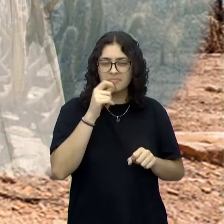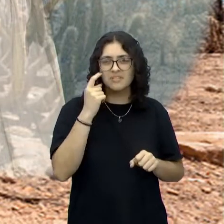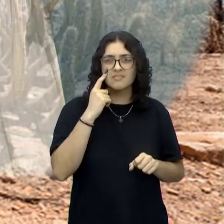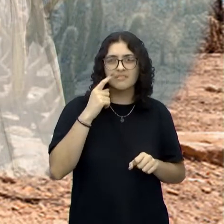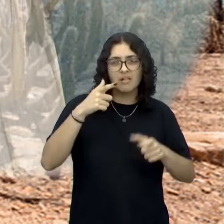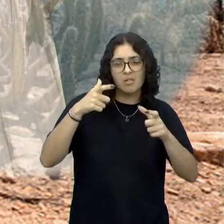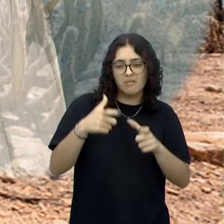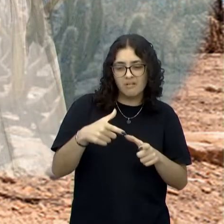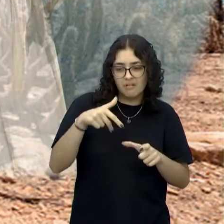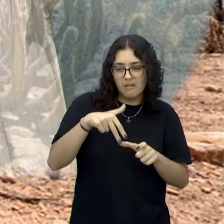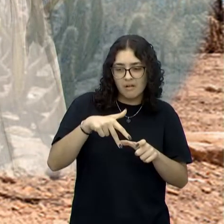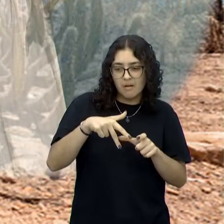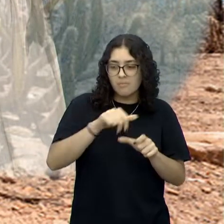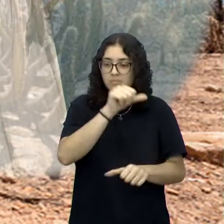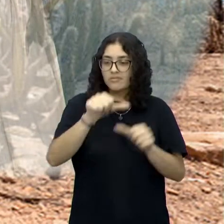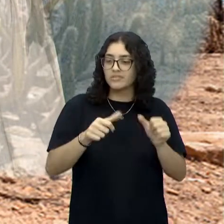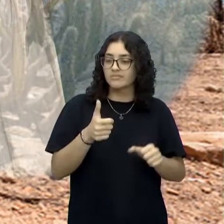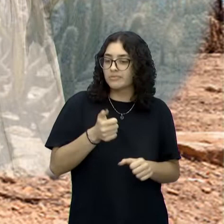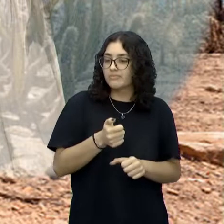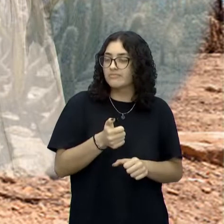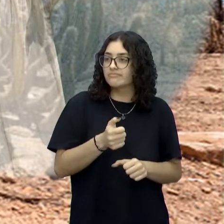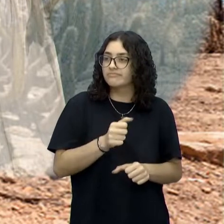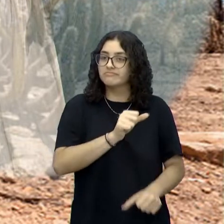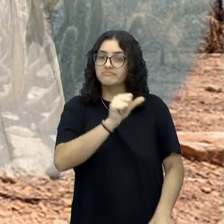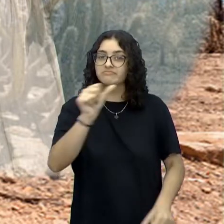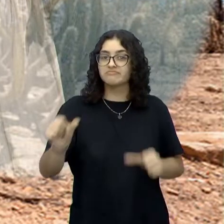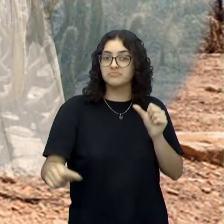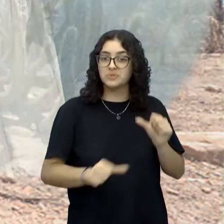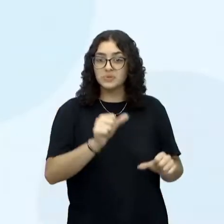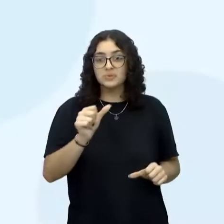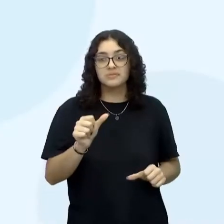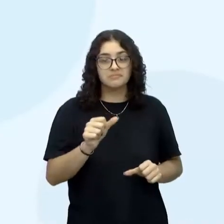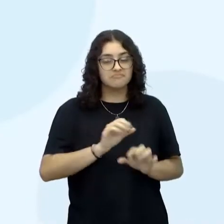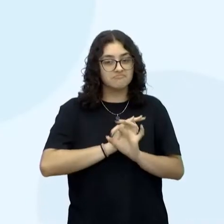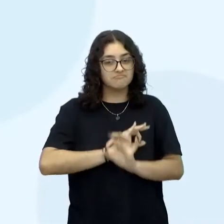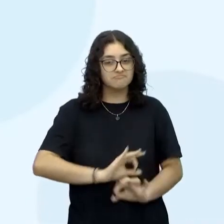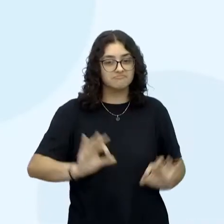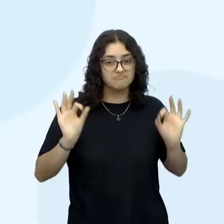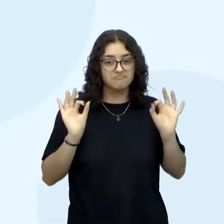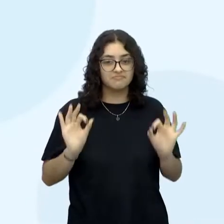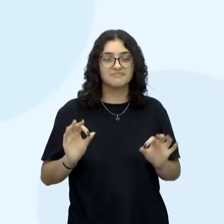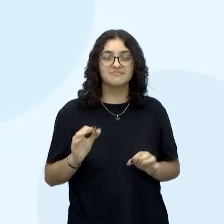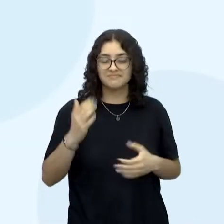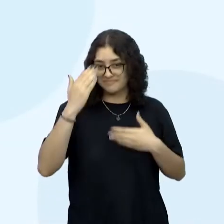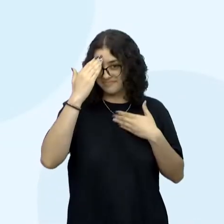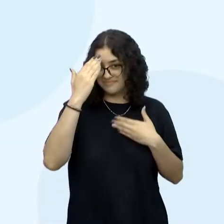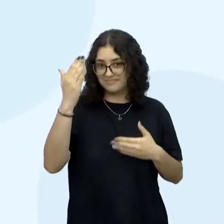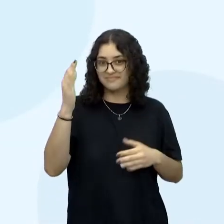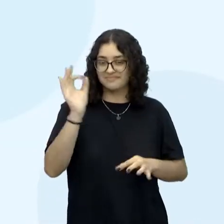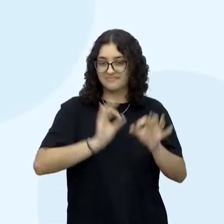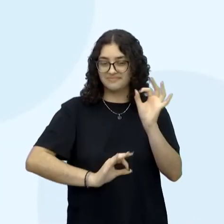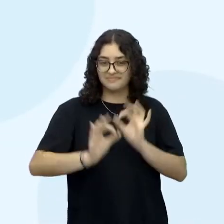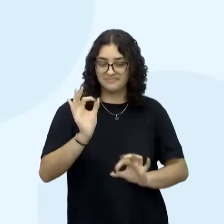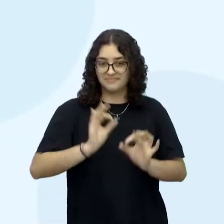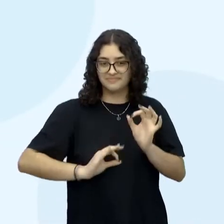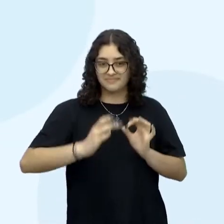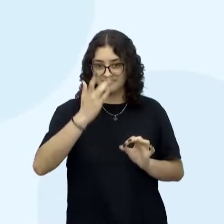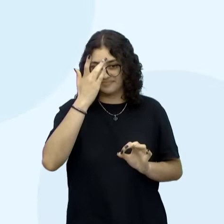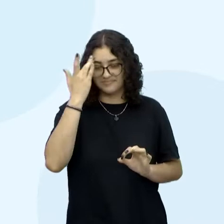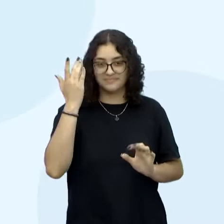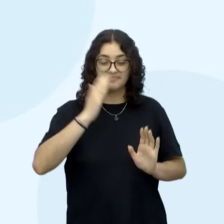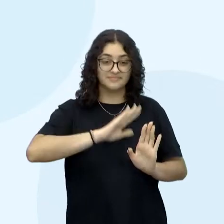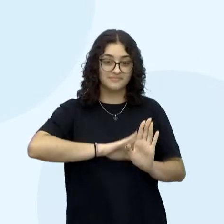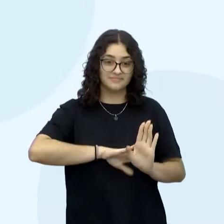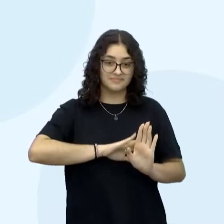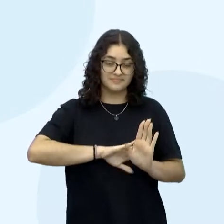você quer mudar todo o cenário, você faz só assim, ó, e já muda. Seria muito bom. Voltando para a tela, obrigado, produção. Obrigado, Gui. Obrigado, pessoal que está